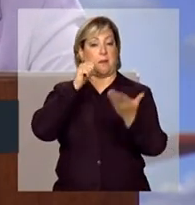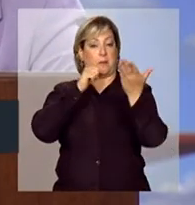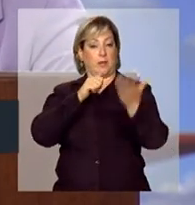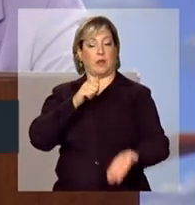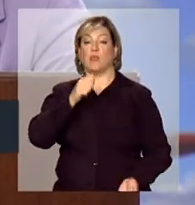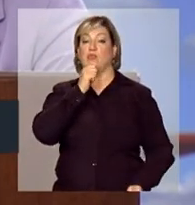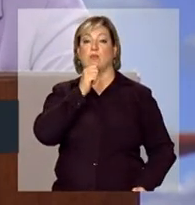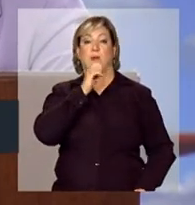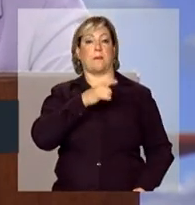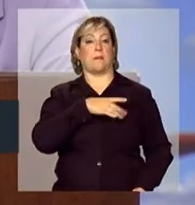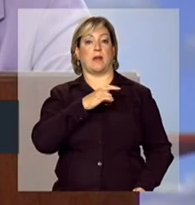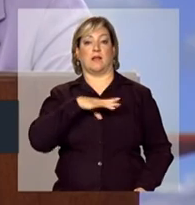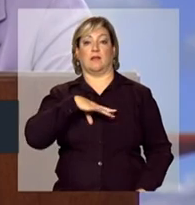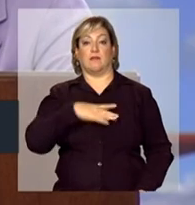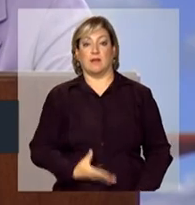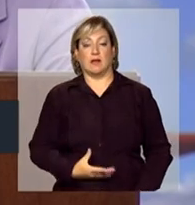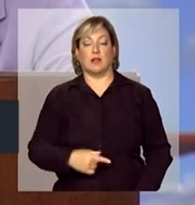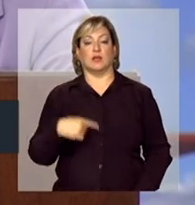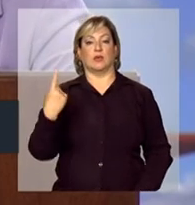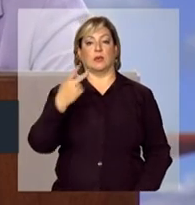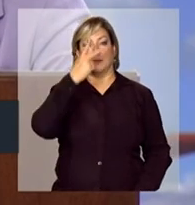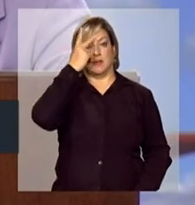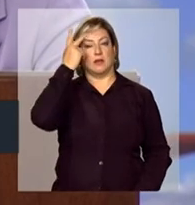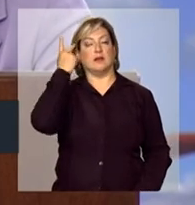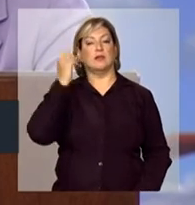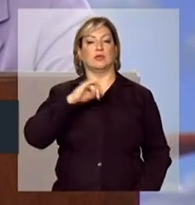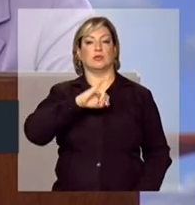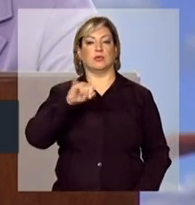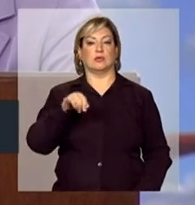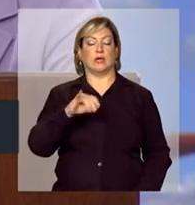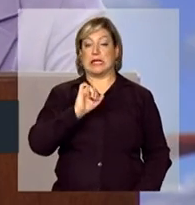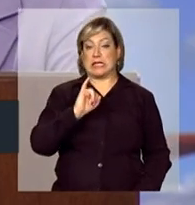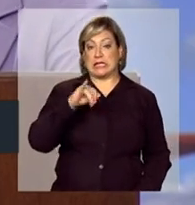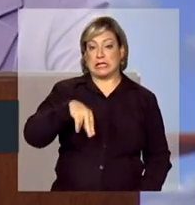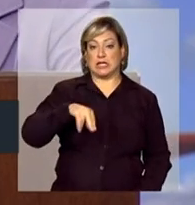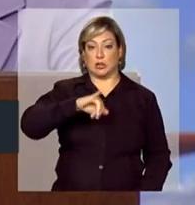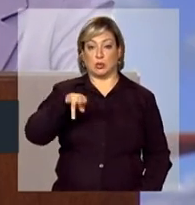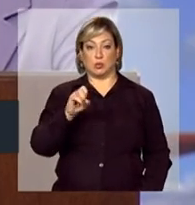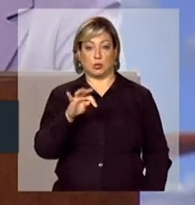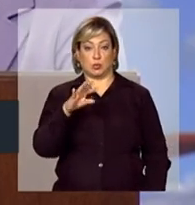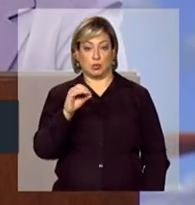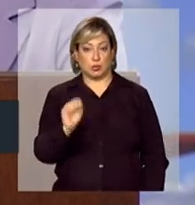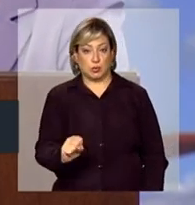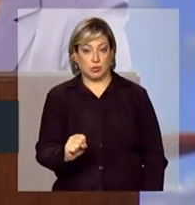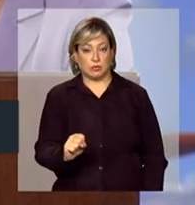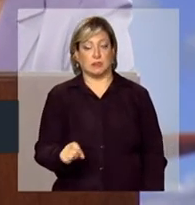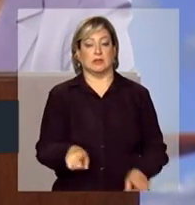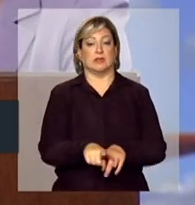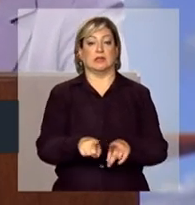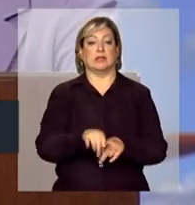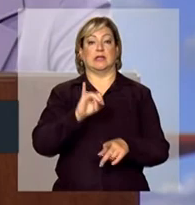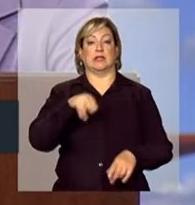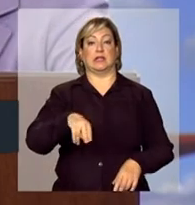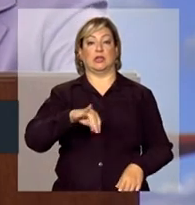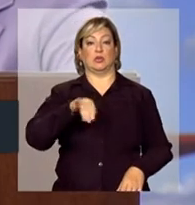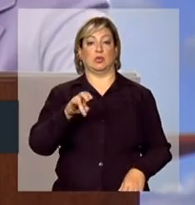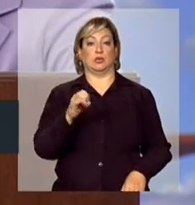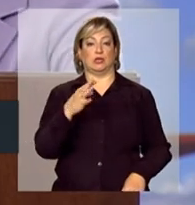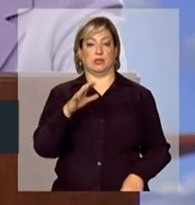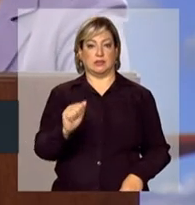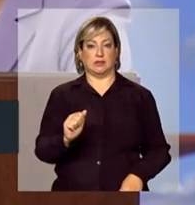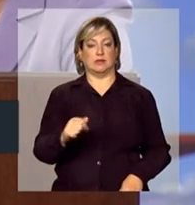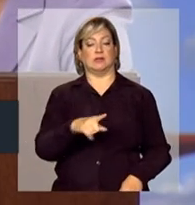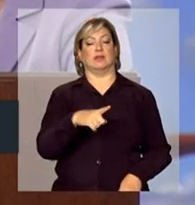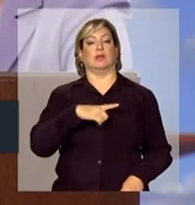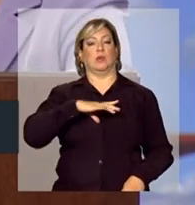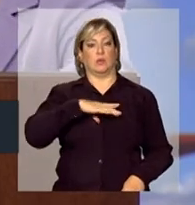de enfrentar os injustos e as injustiças e mostrou sua determinação em enfrentar a